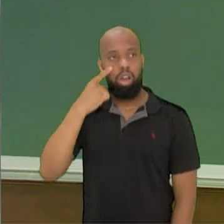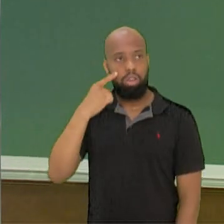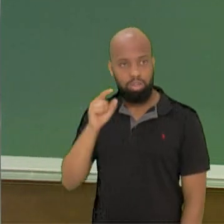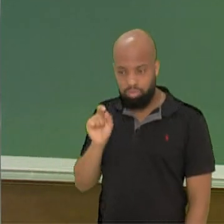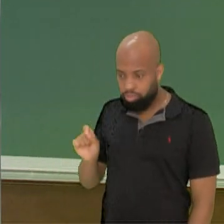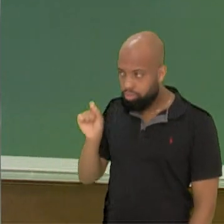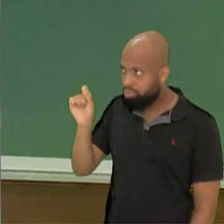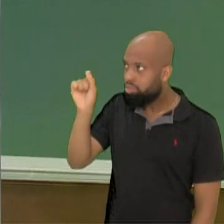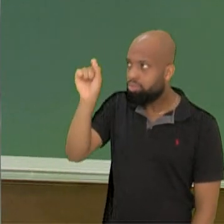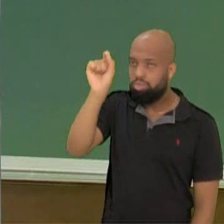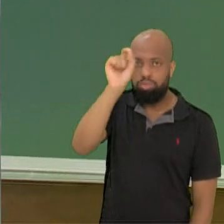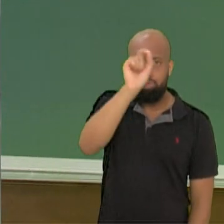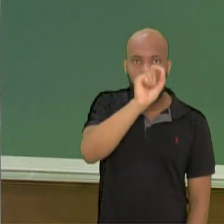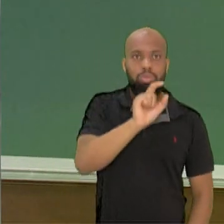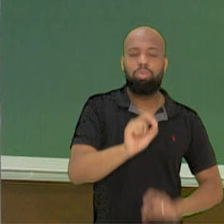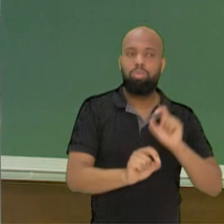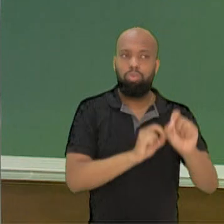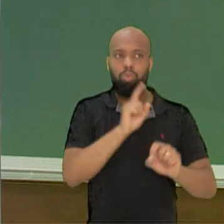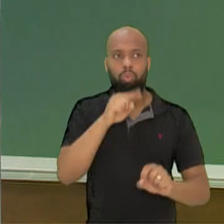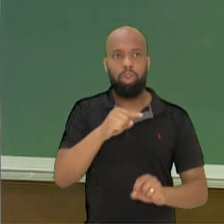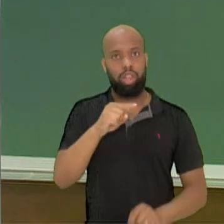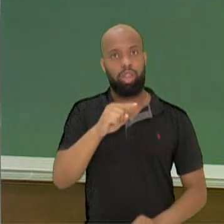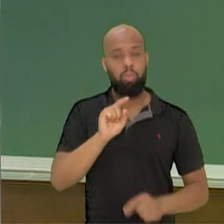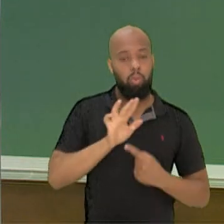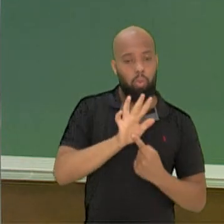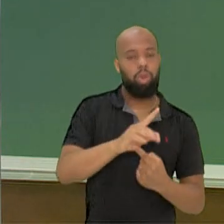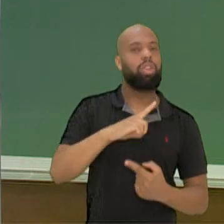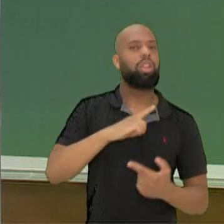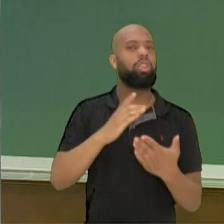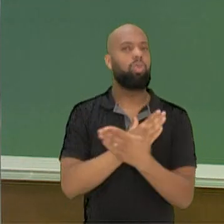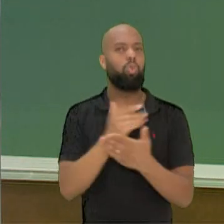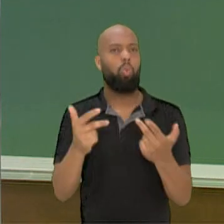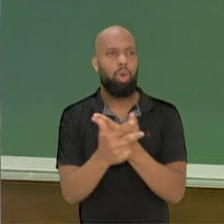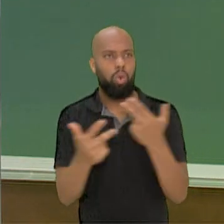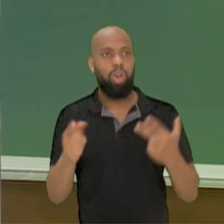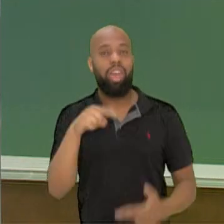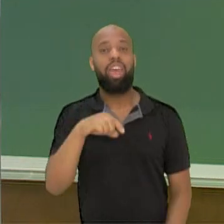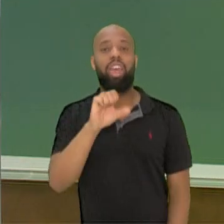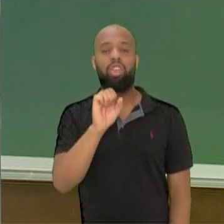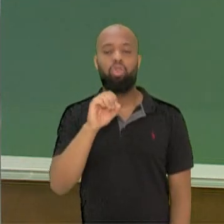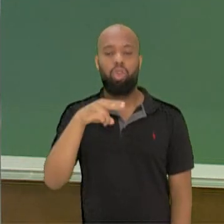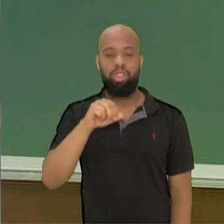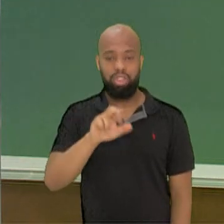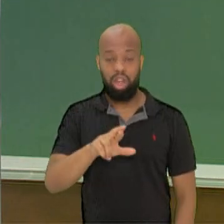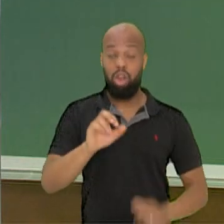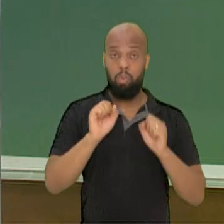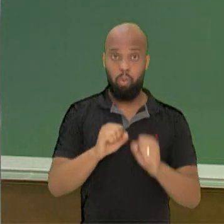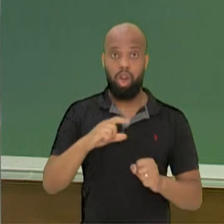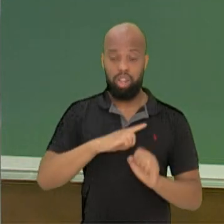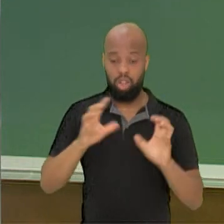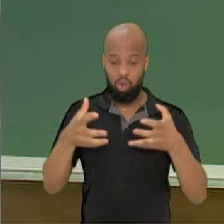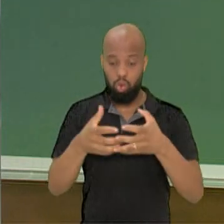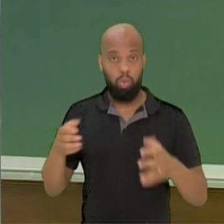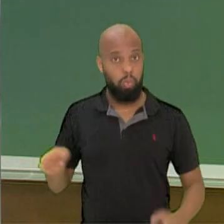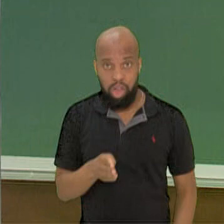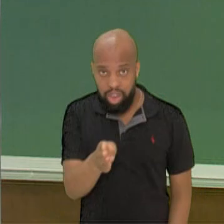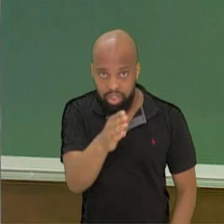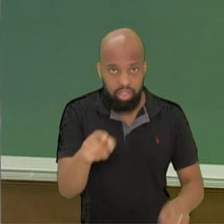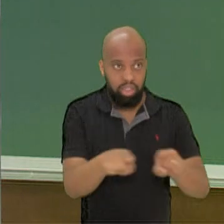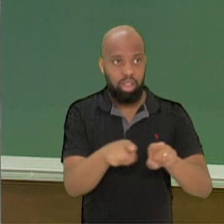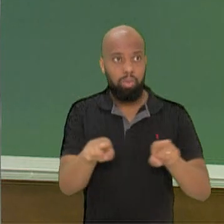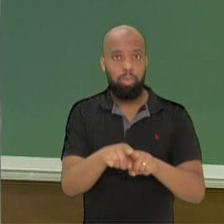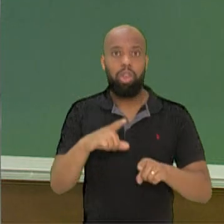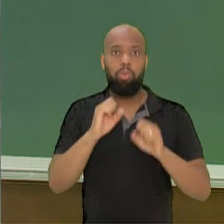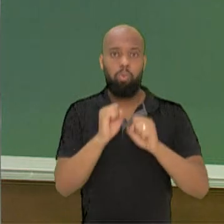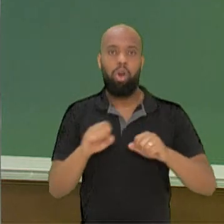pontinhos que aparecem, indica que tem alguma coisa ali, pode ser um cardume de peixes, pode ser um submarino,